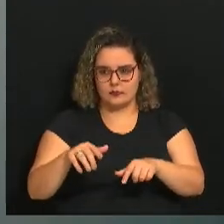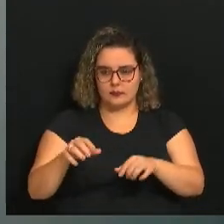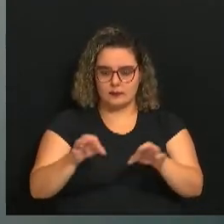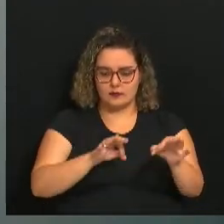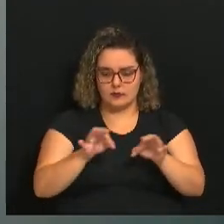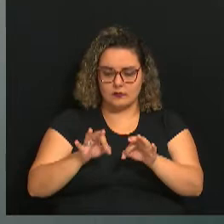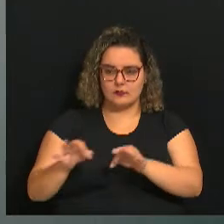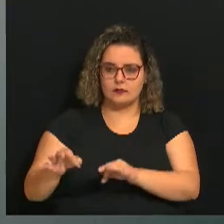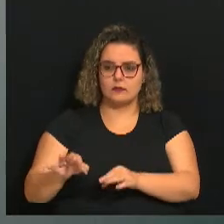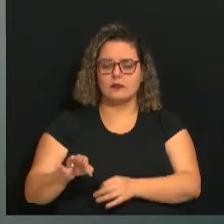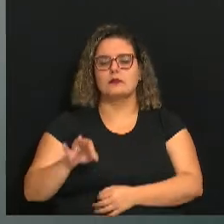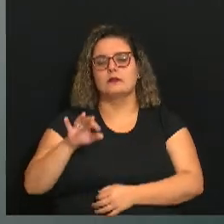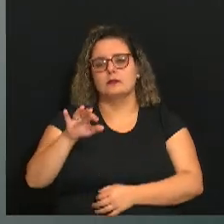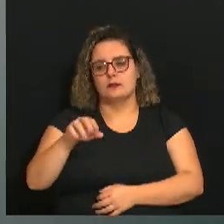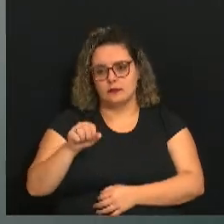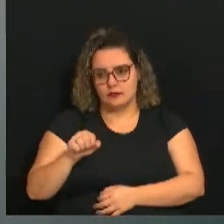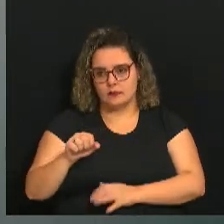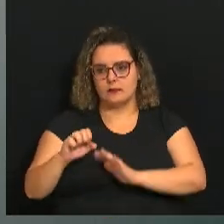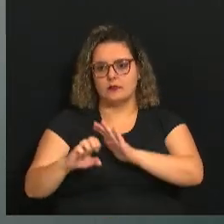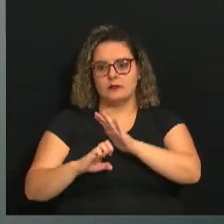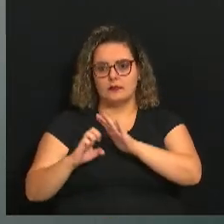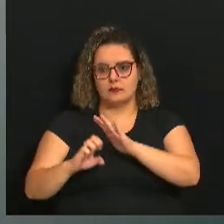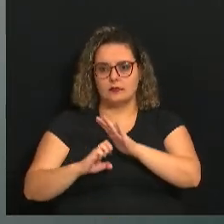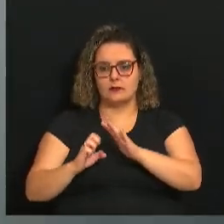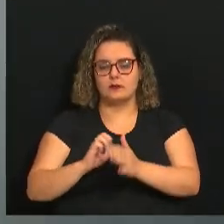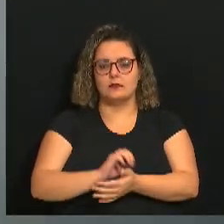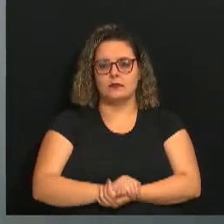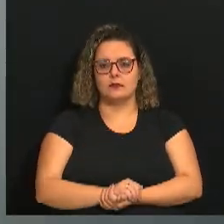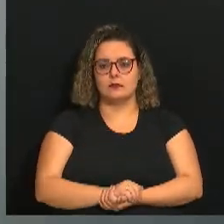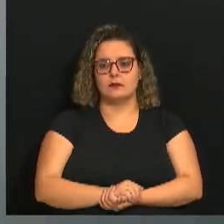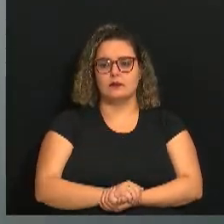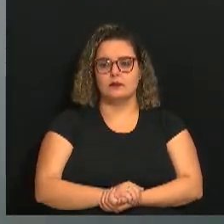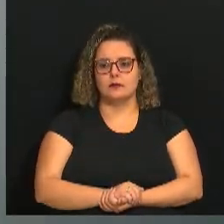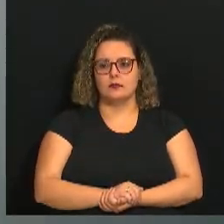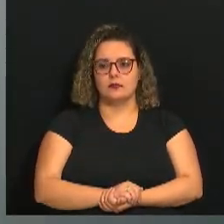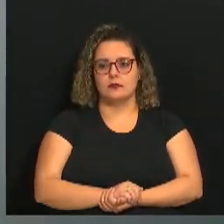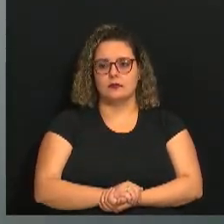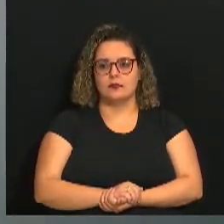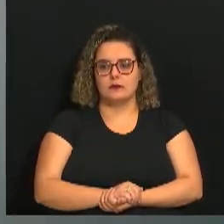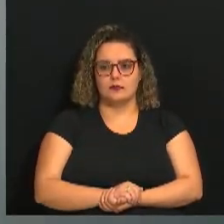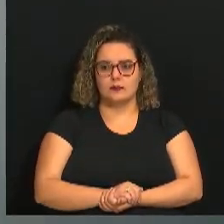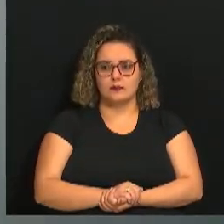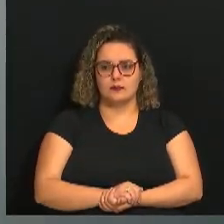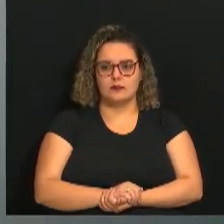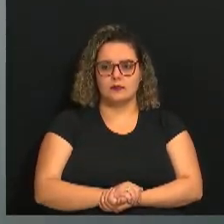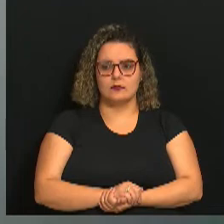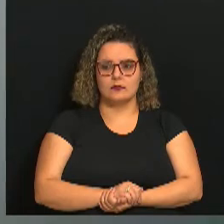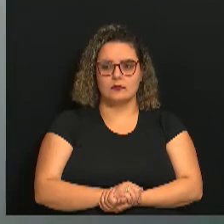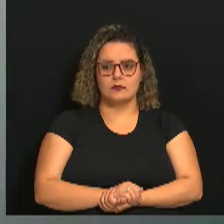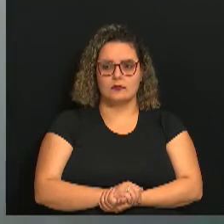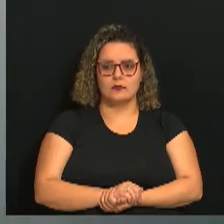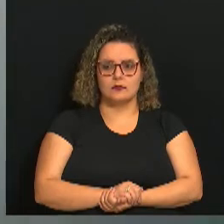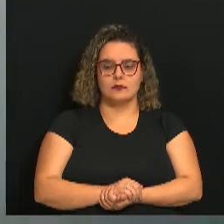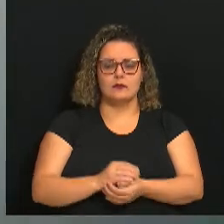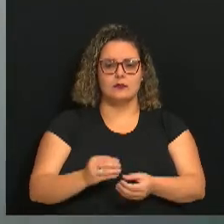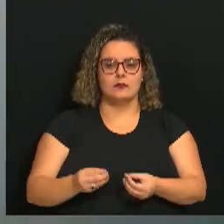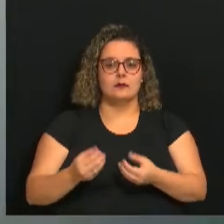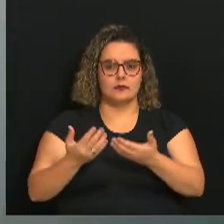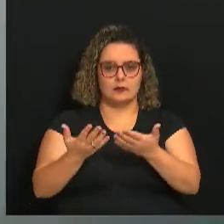as outras empresas, de alguma maneira, vereadora, elas apresentavam alguma inconsistência